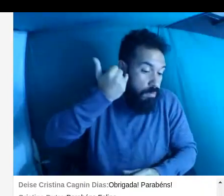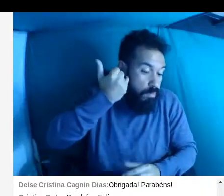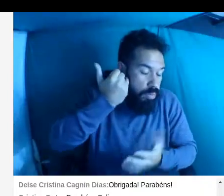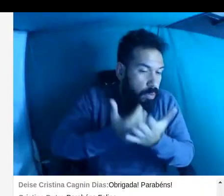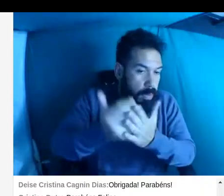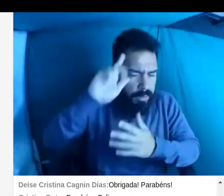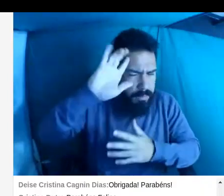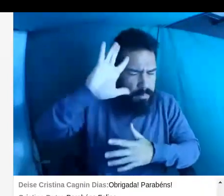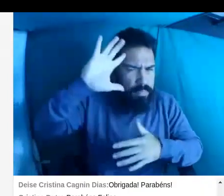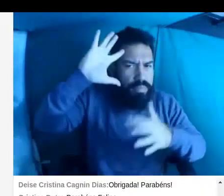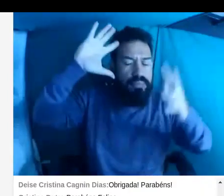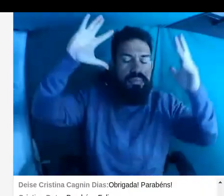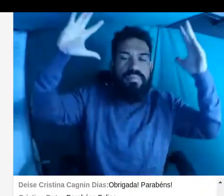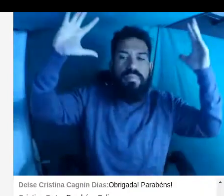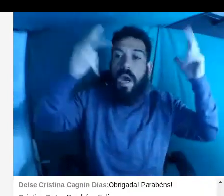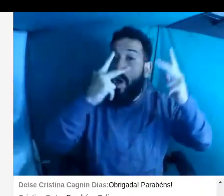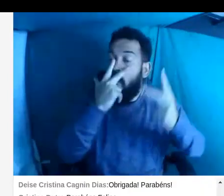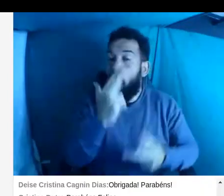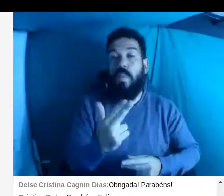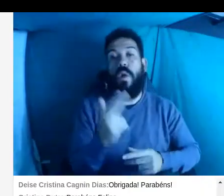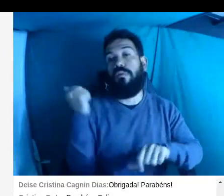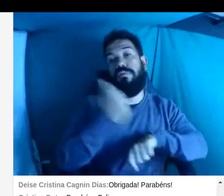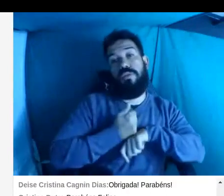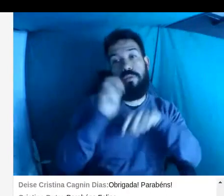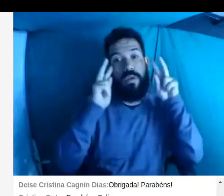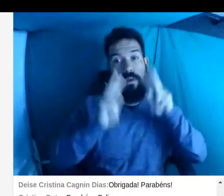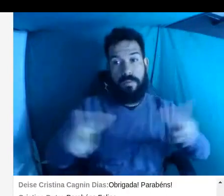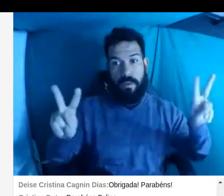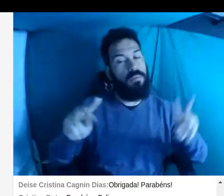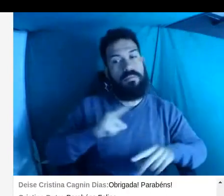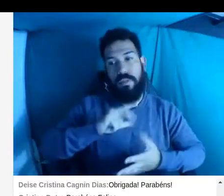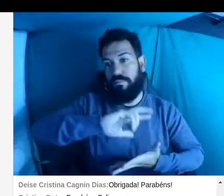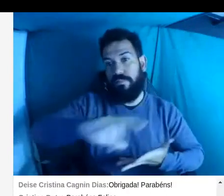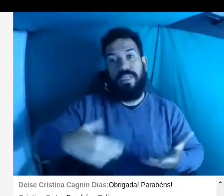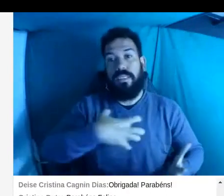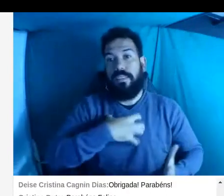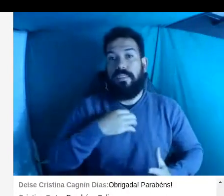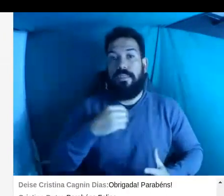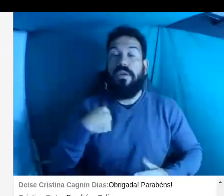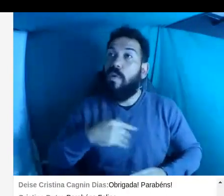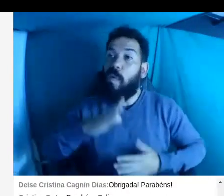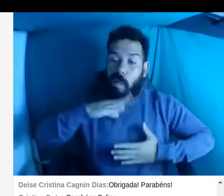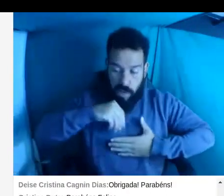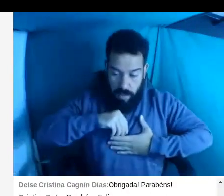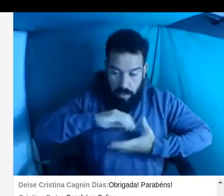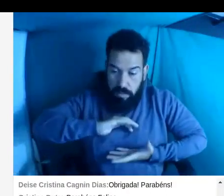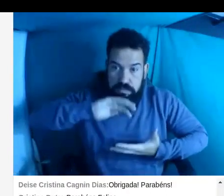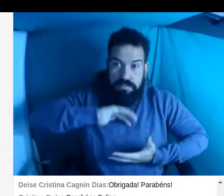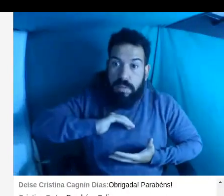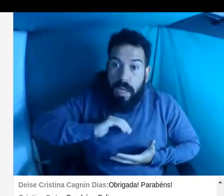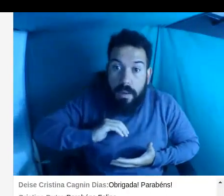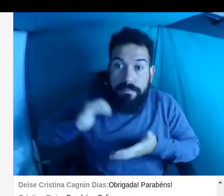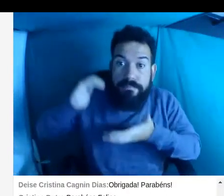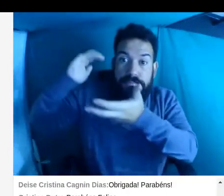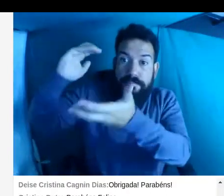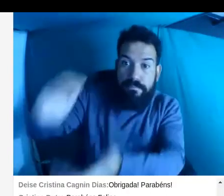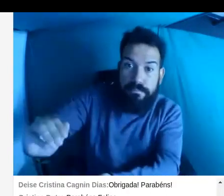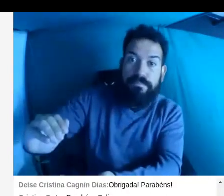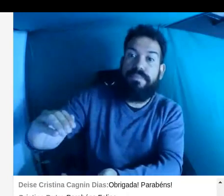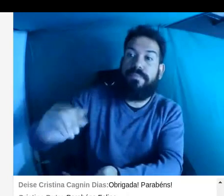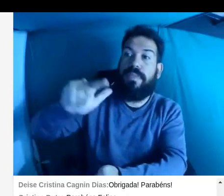Existem diversas formas de nós fazermos esse conhecimento chegar na pessoa com deficiência visual e de